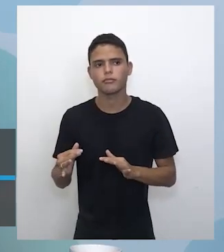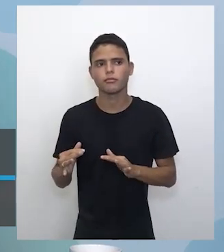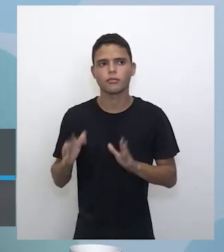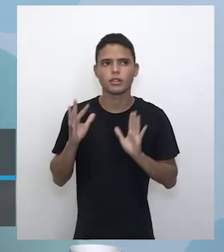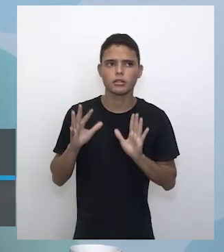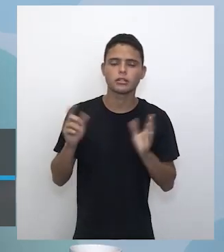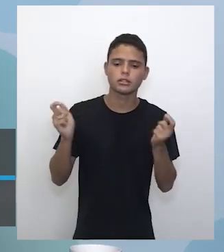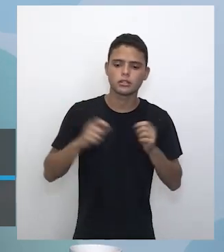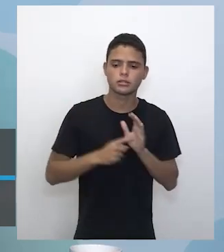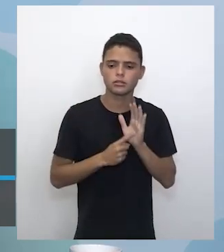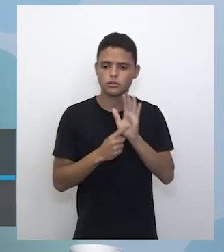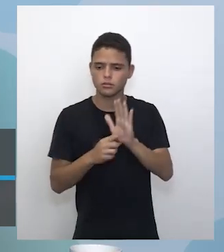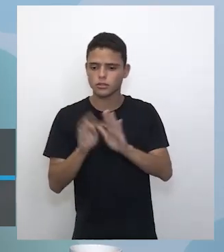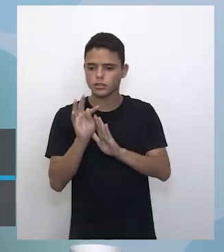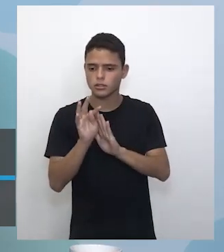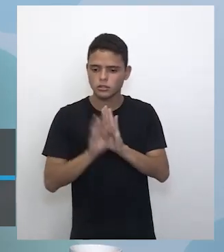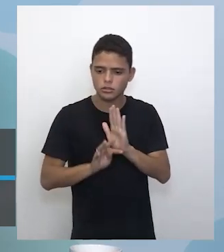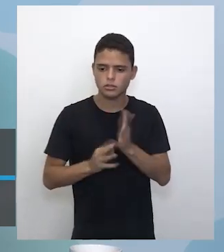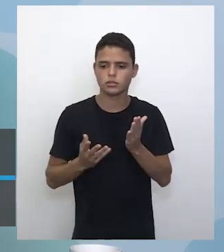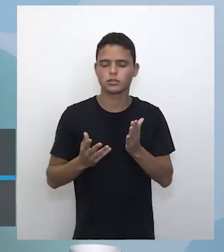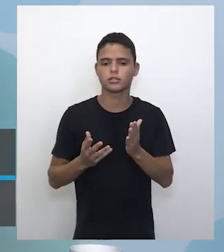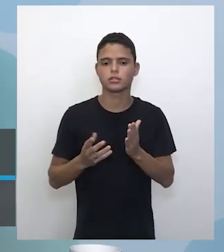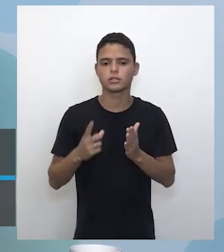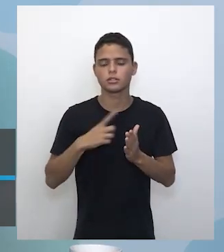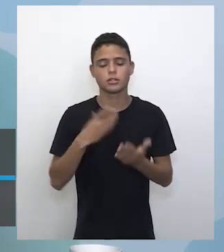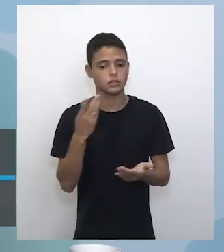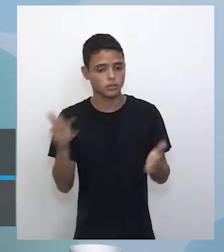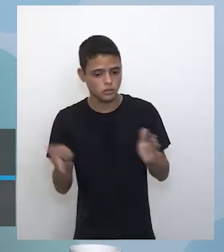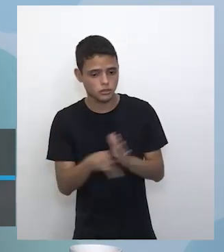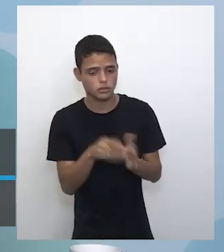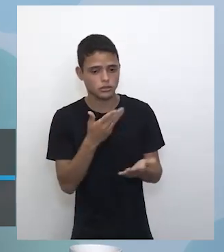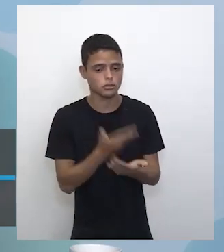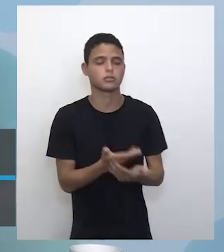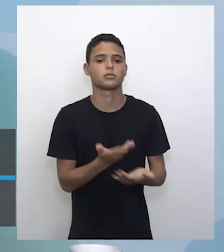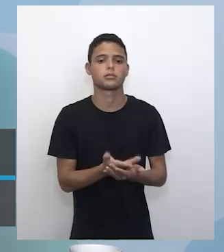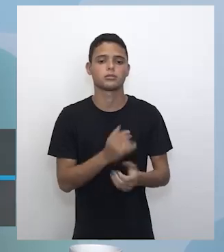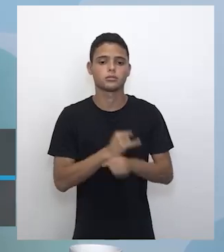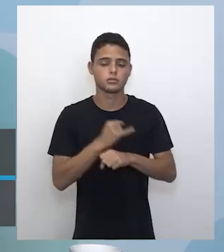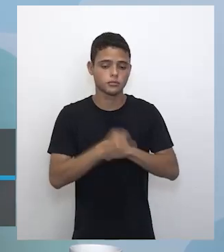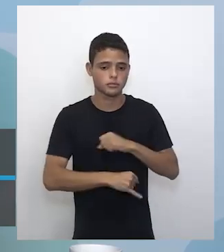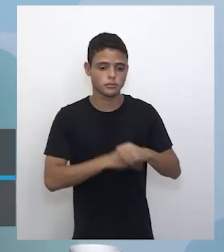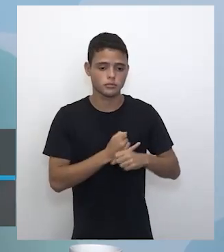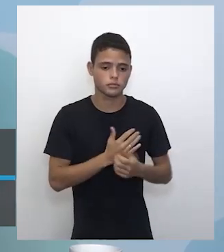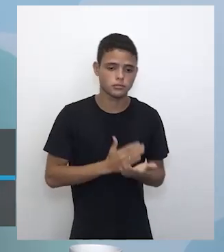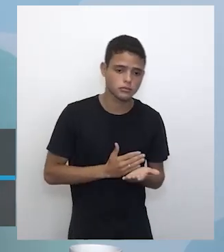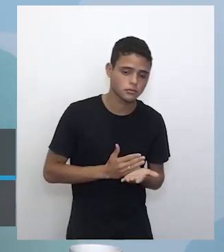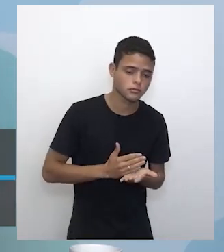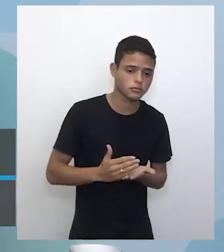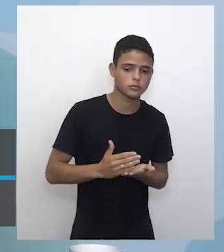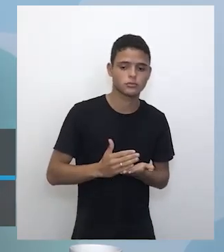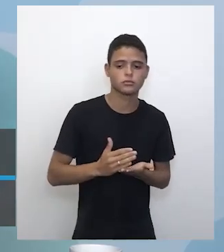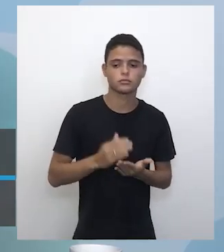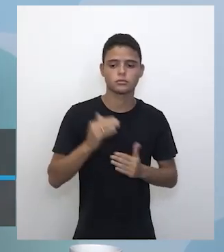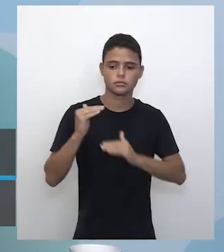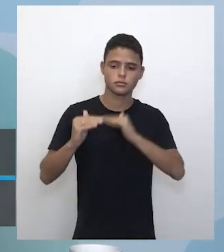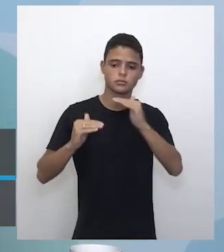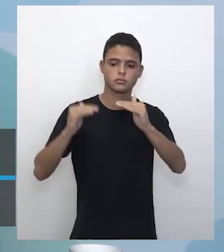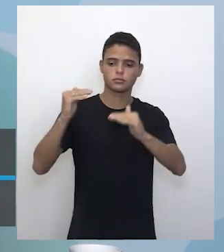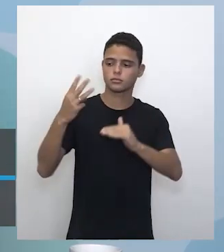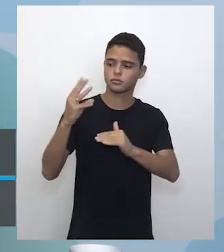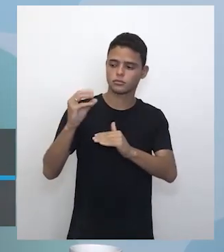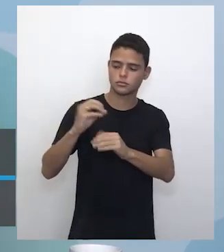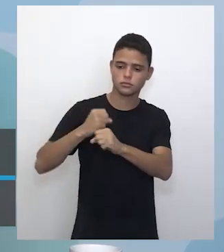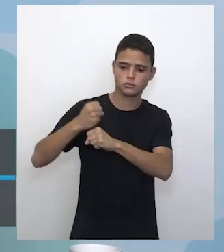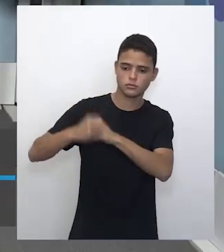esse texto que foi tratado nesta aula para falar, a internet é isso, começou assim, desenvolveu-se assim, 30 anos depois é isto,